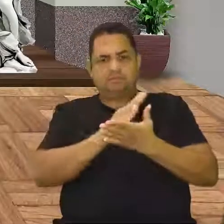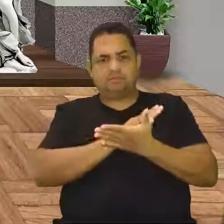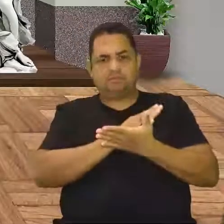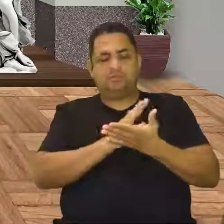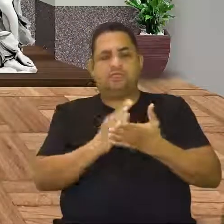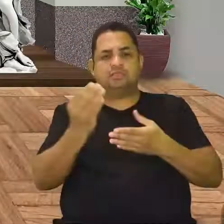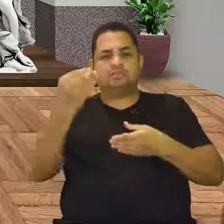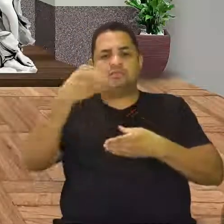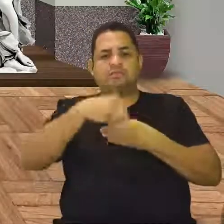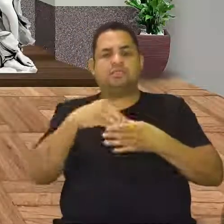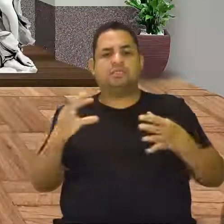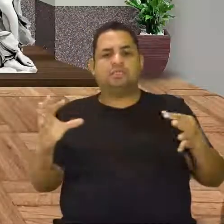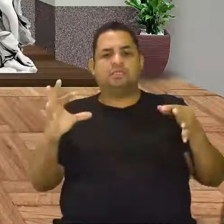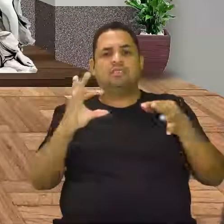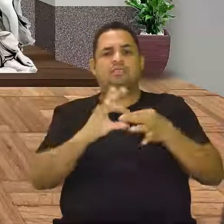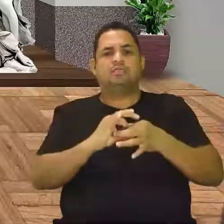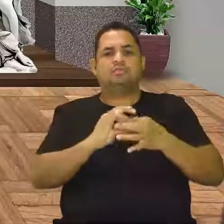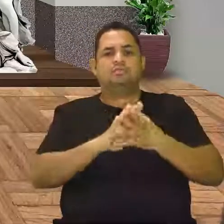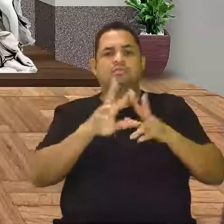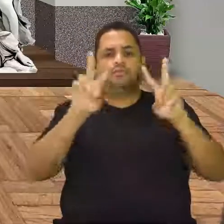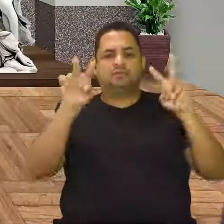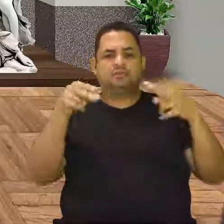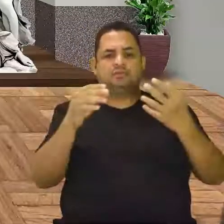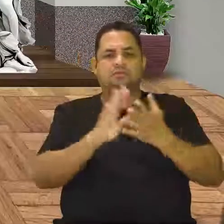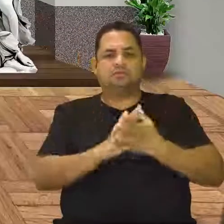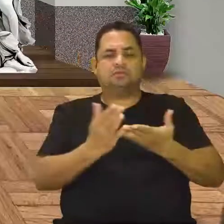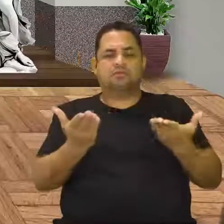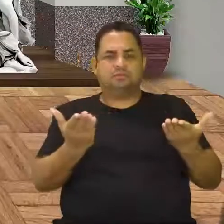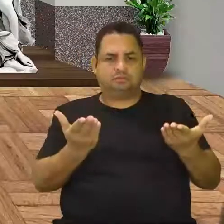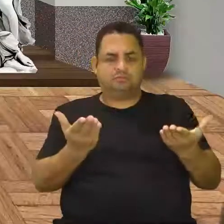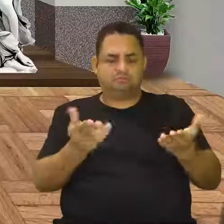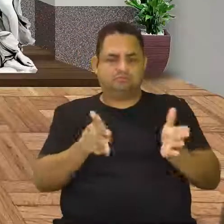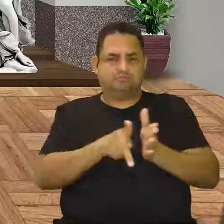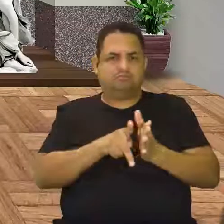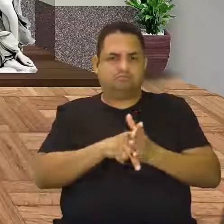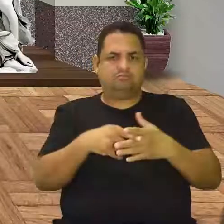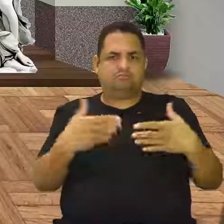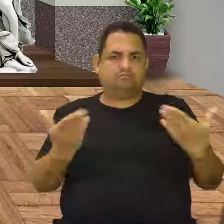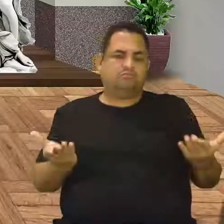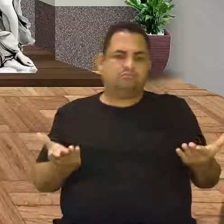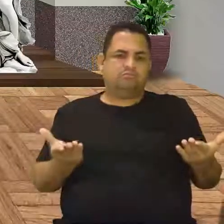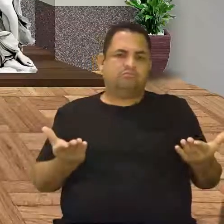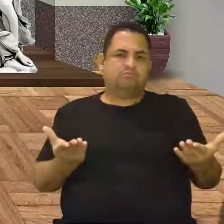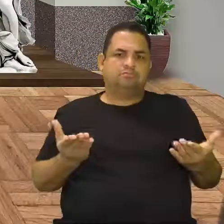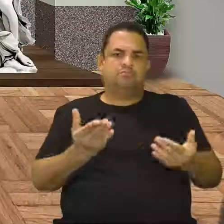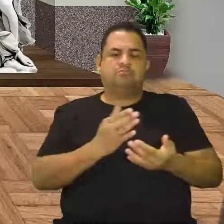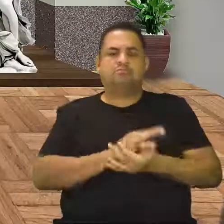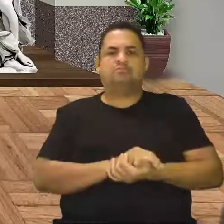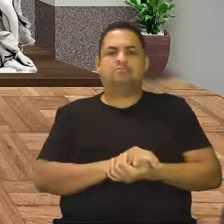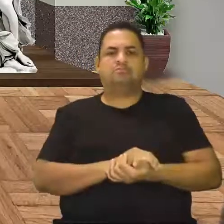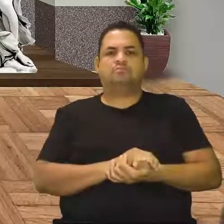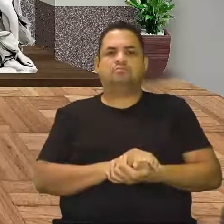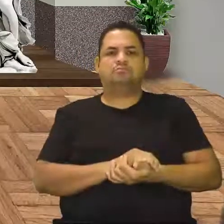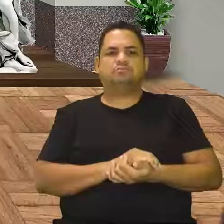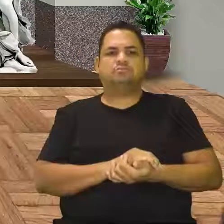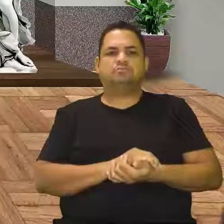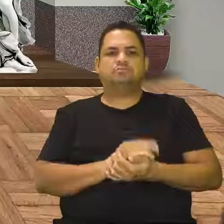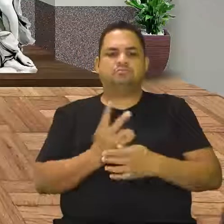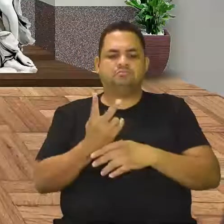no contexto da do título do assunto em si do tema tá bom